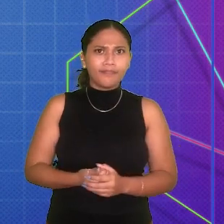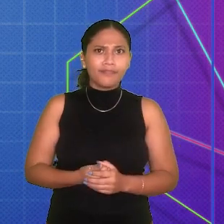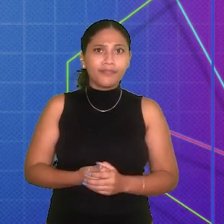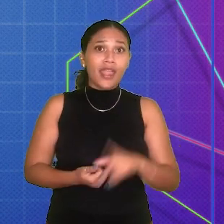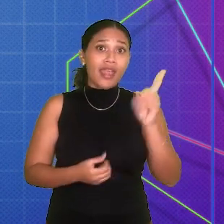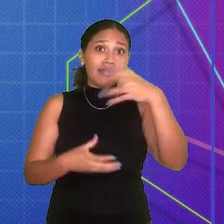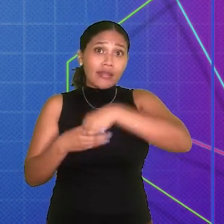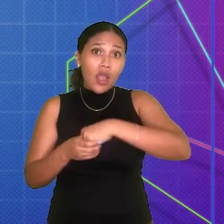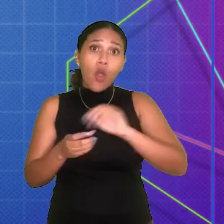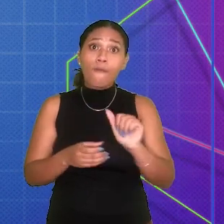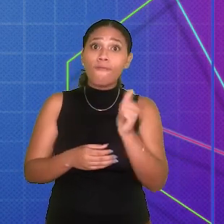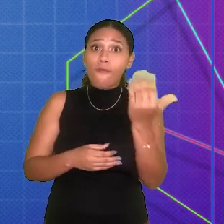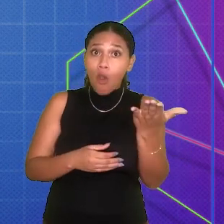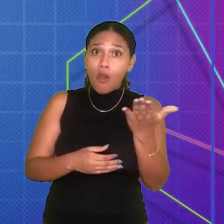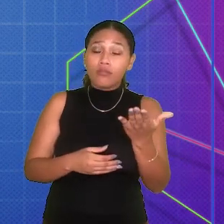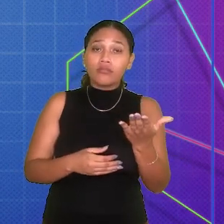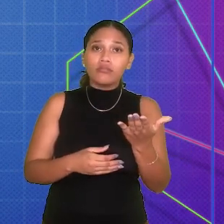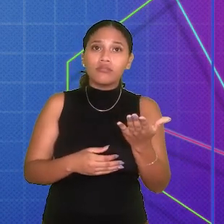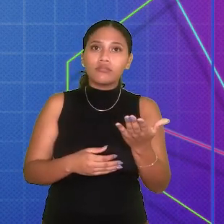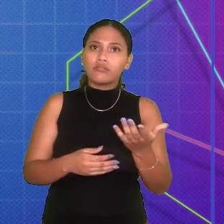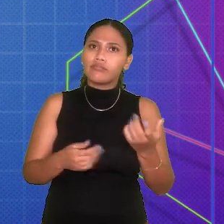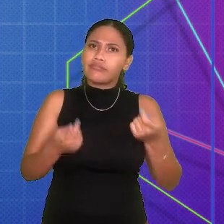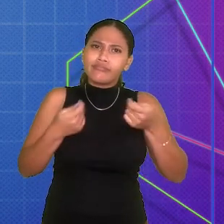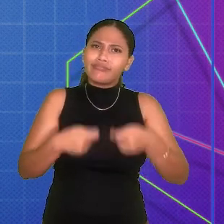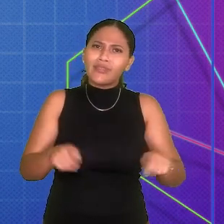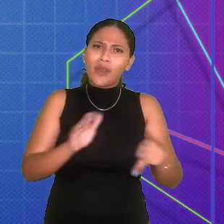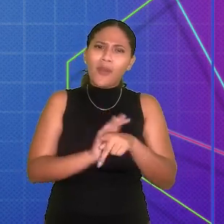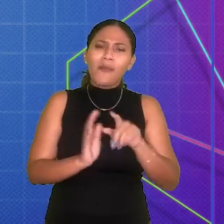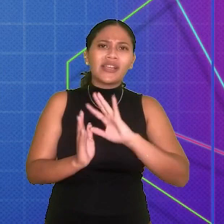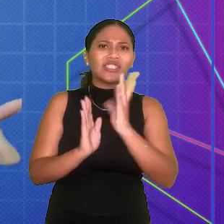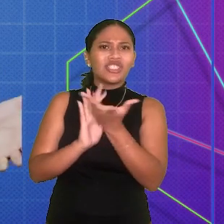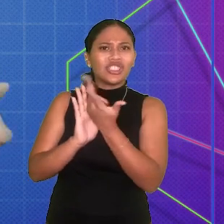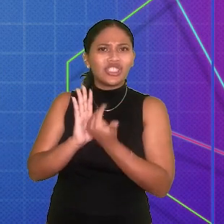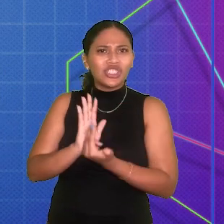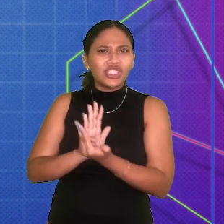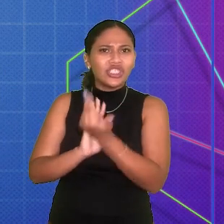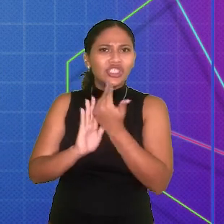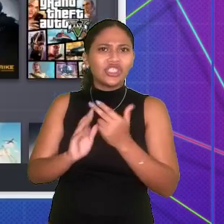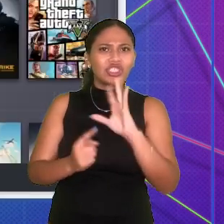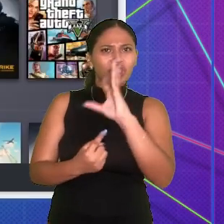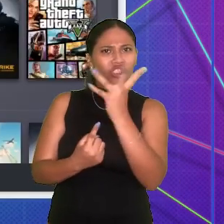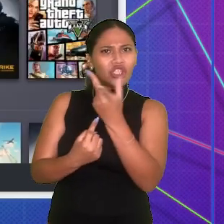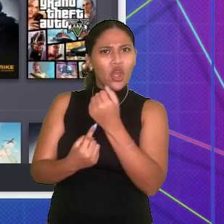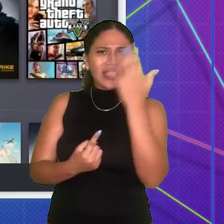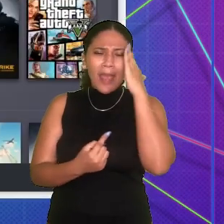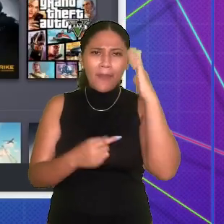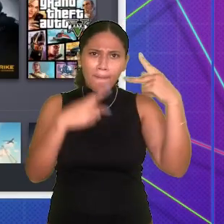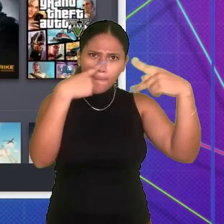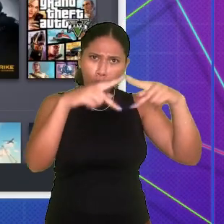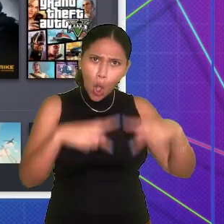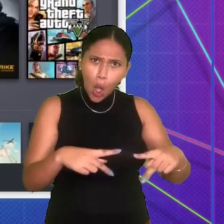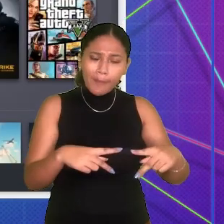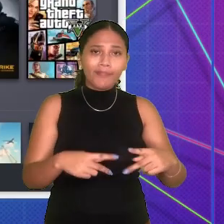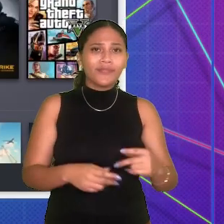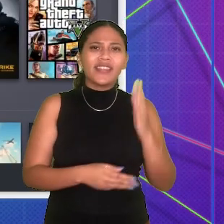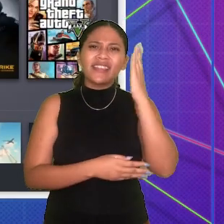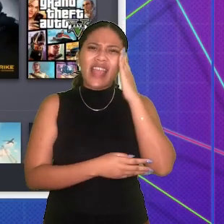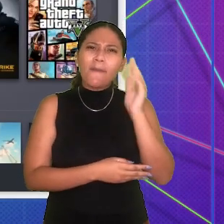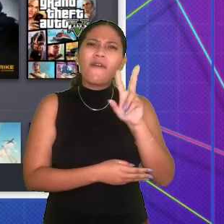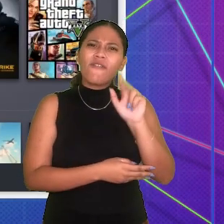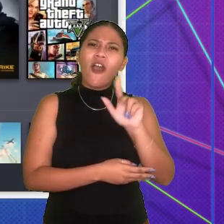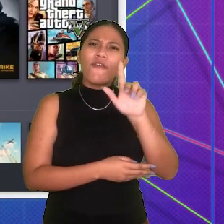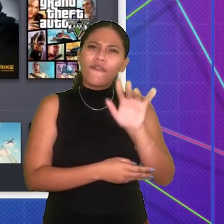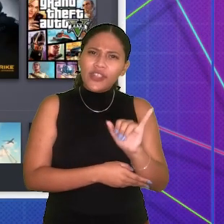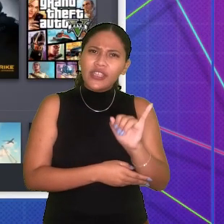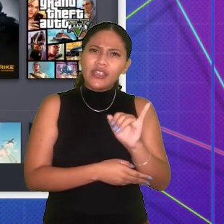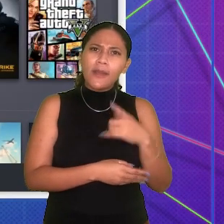seja dentro ou seja fora, sem necessariamente ser artista ou saber programar. Sabe a Valve, empresa dona da loja digital